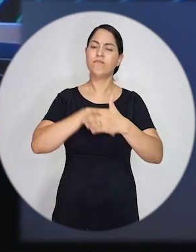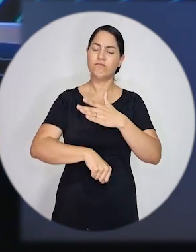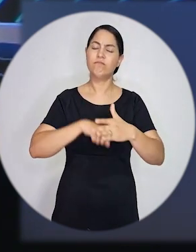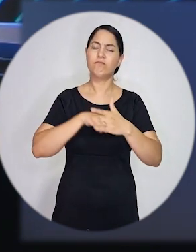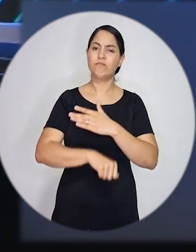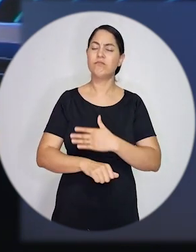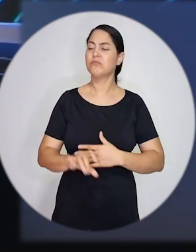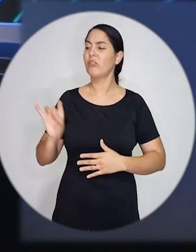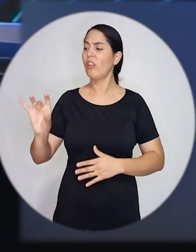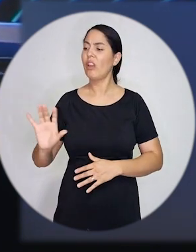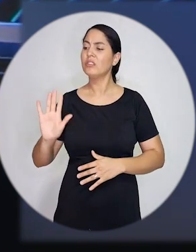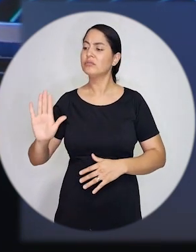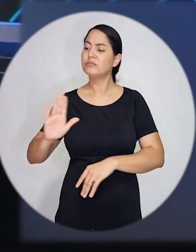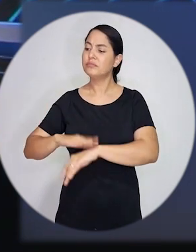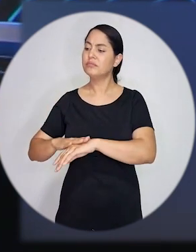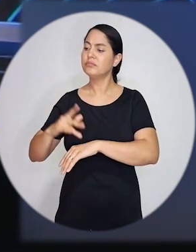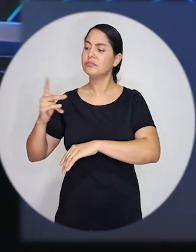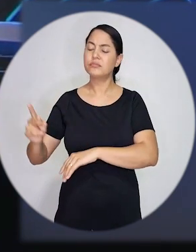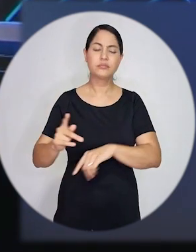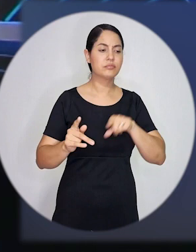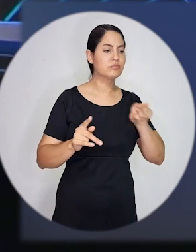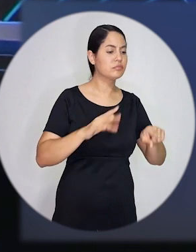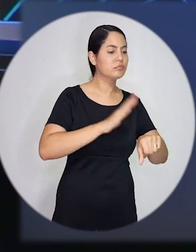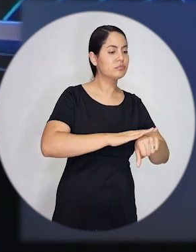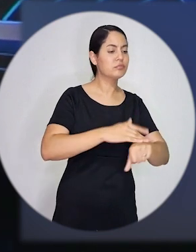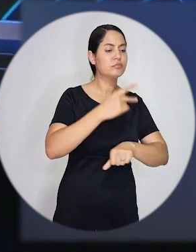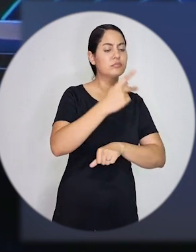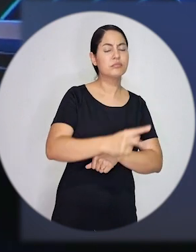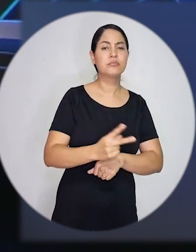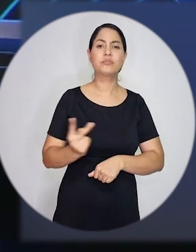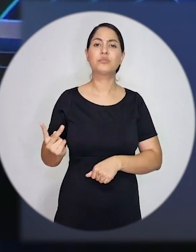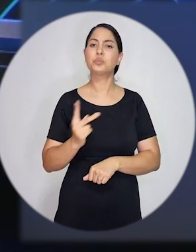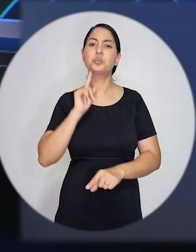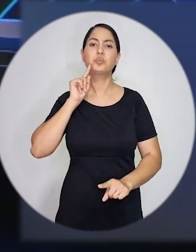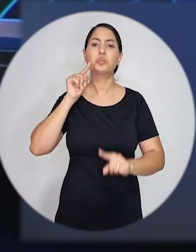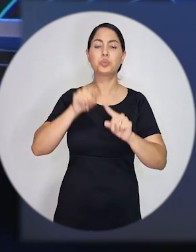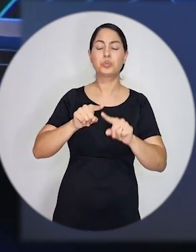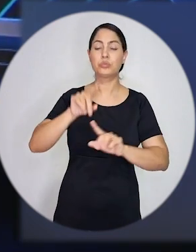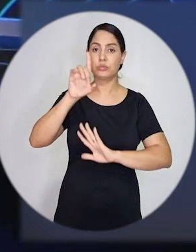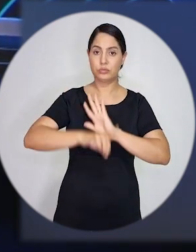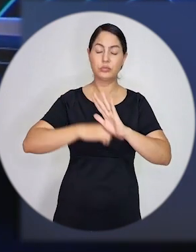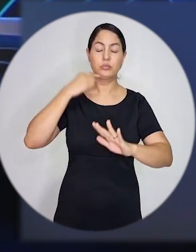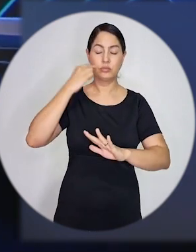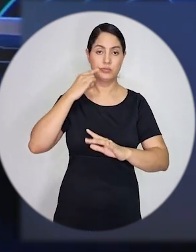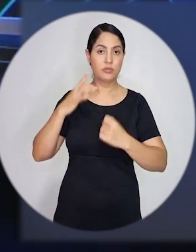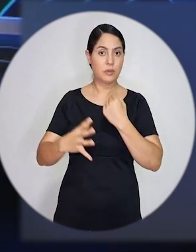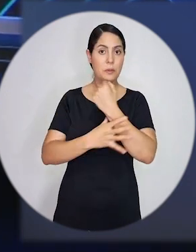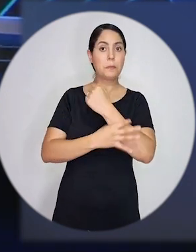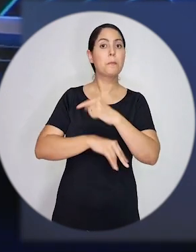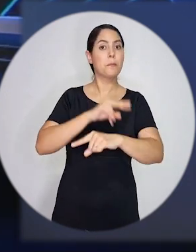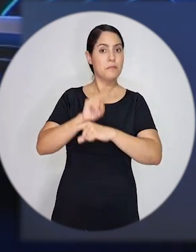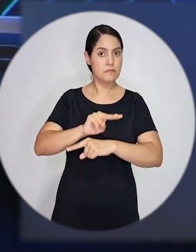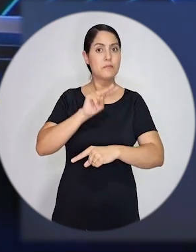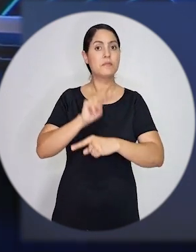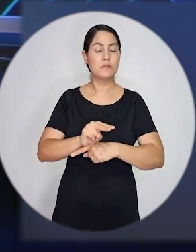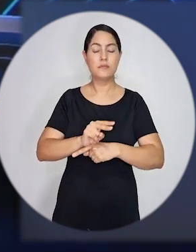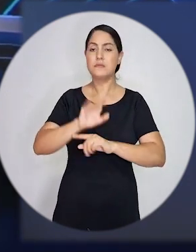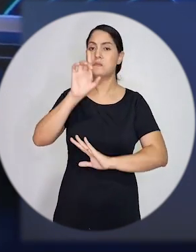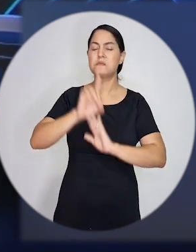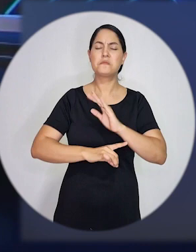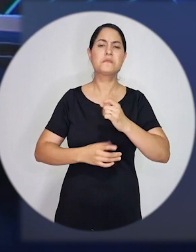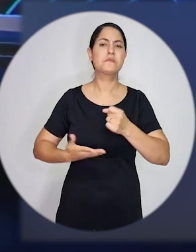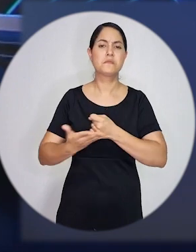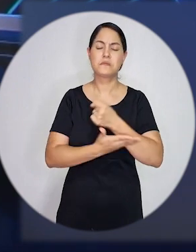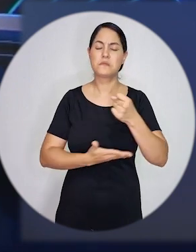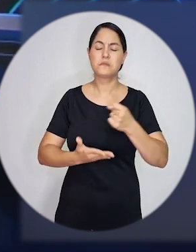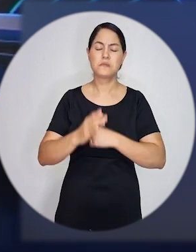Ambos lutaram, cada um em seu tempo e à sua maneira, para assegurar as prerrogativas da advocacia e os